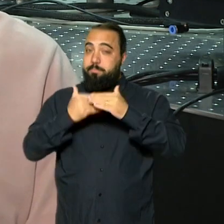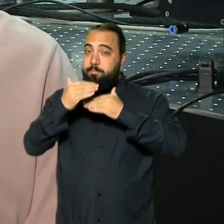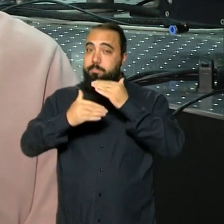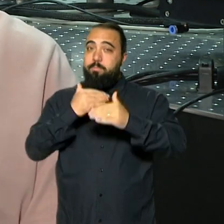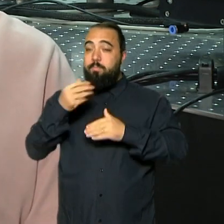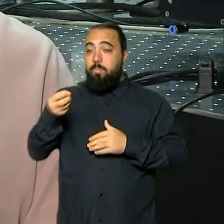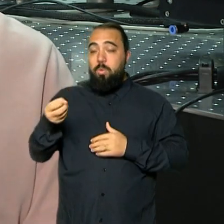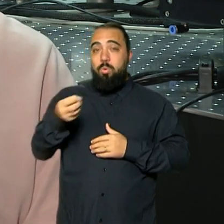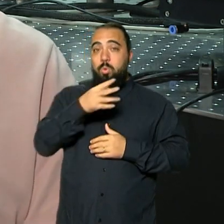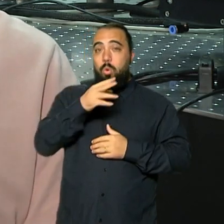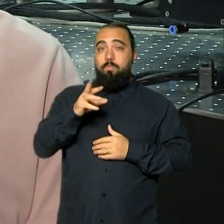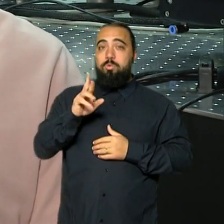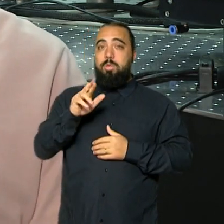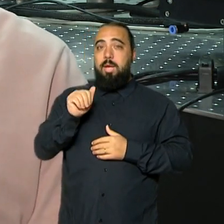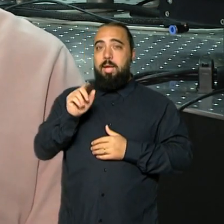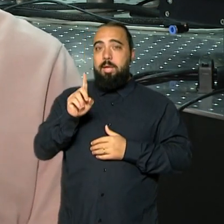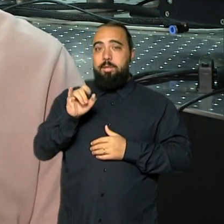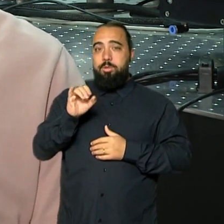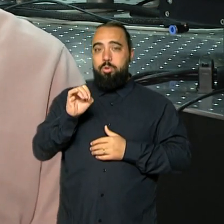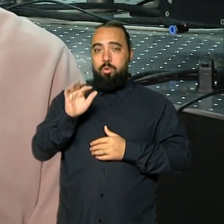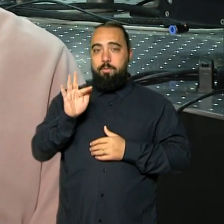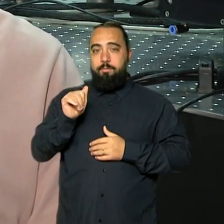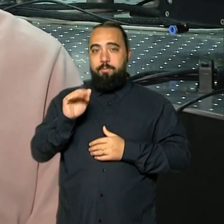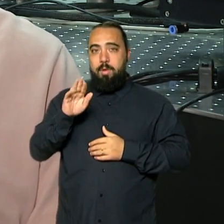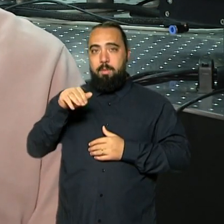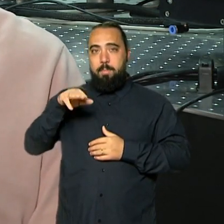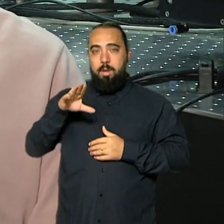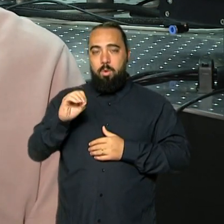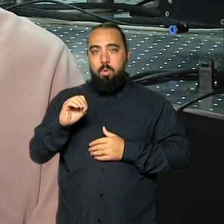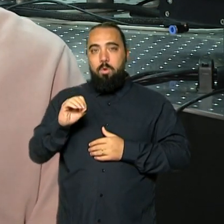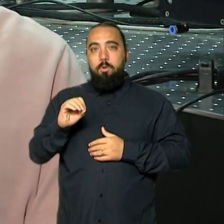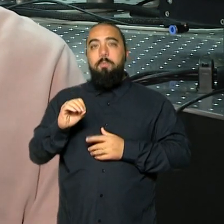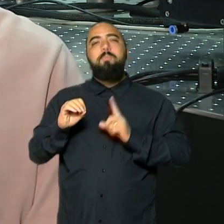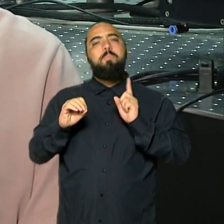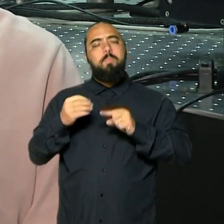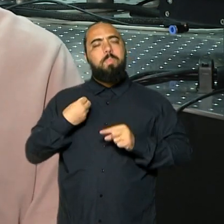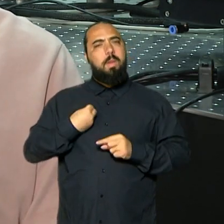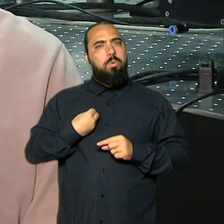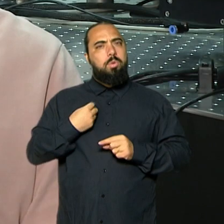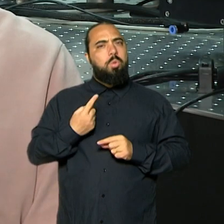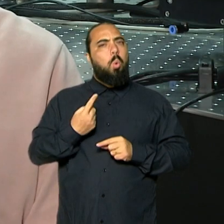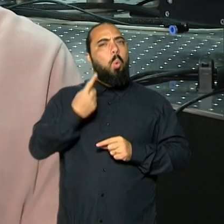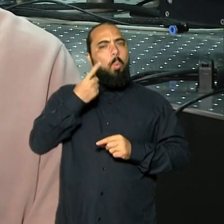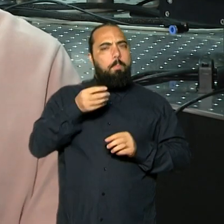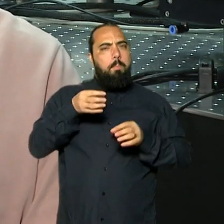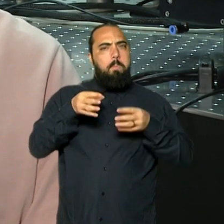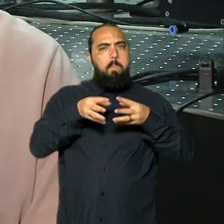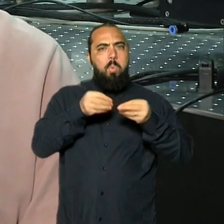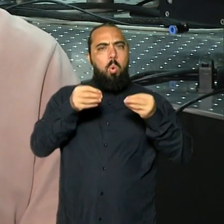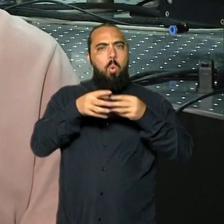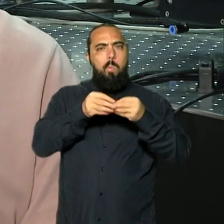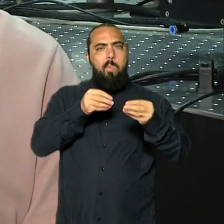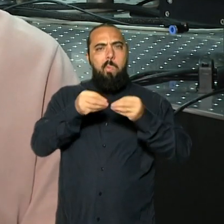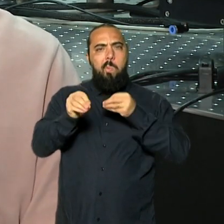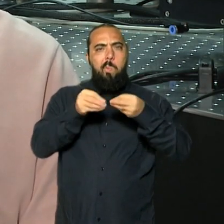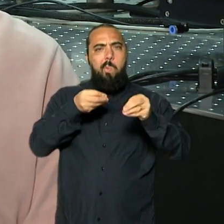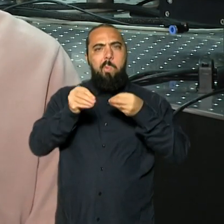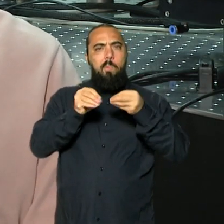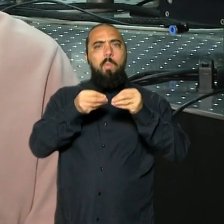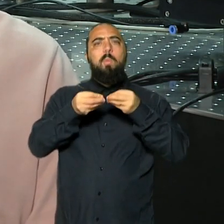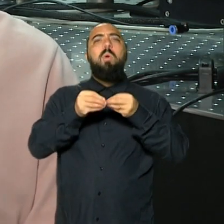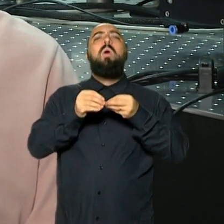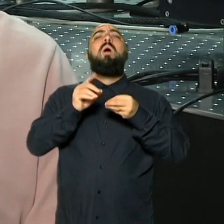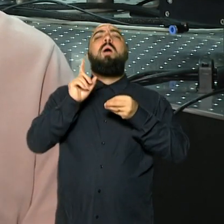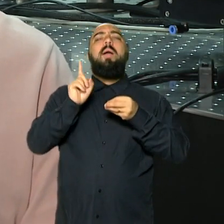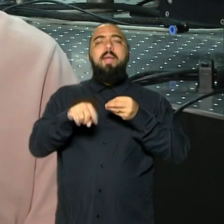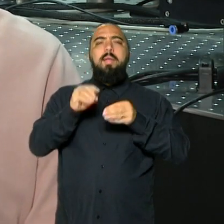novos radiofármacos, é possível estudar a atuação de uma única molécula dentro de uma célula e entender o mecanismo